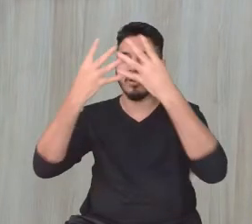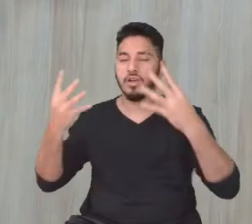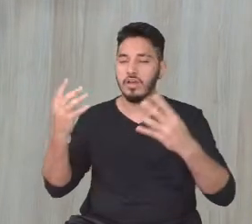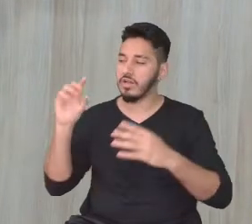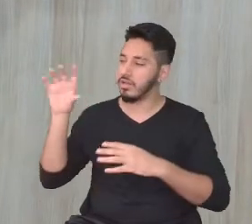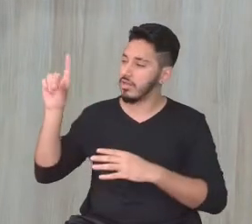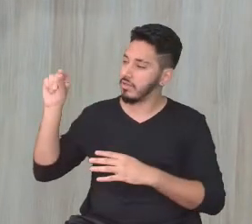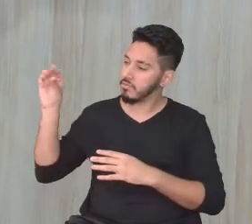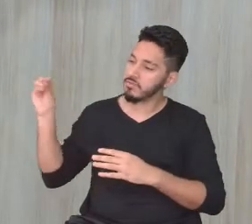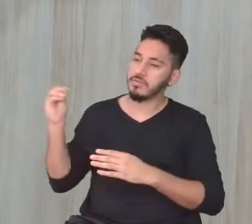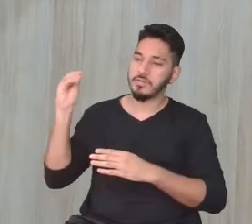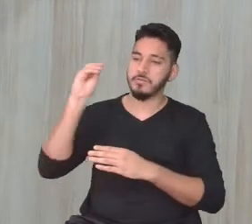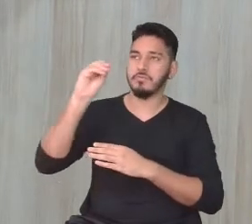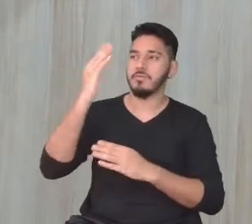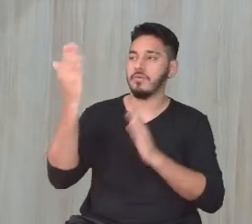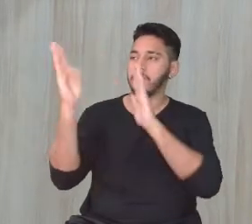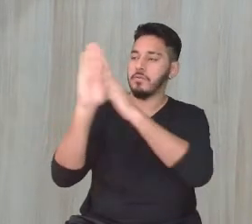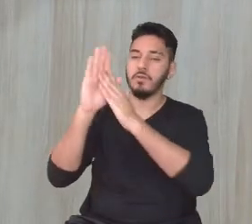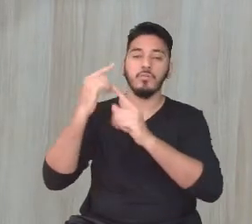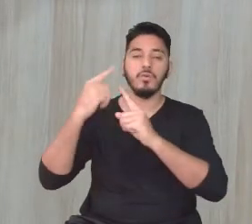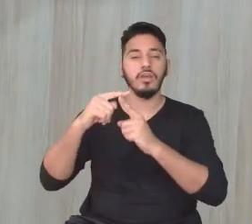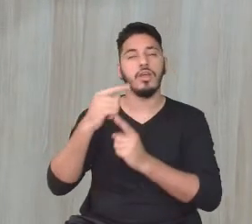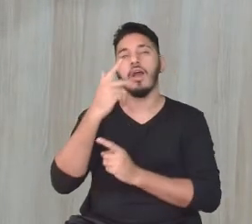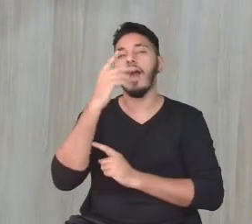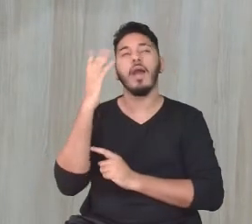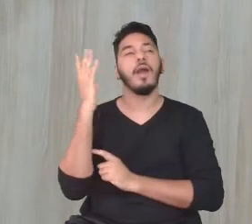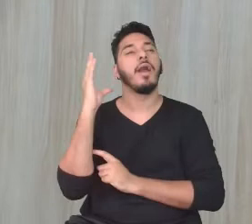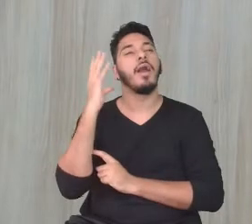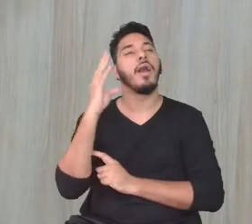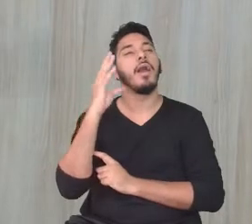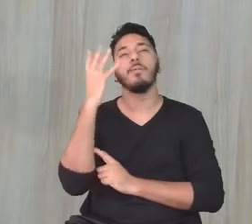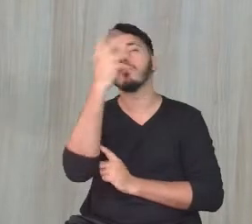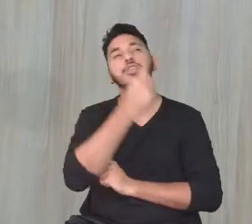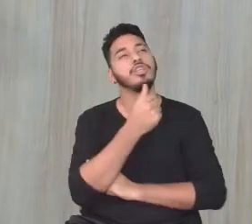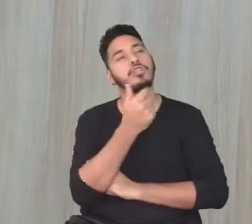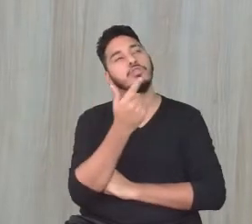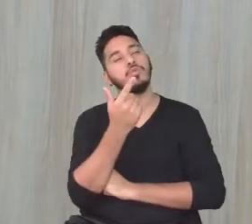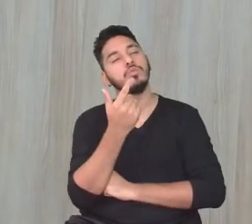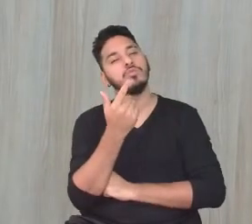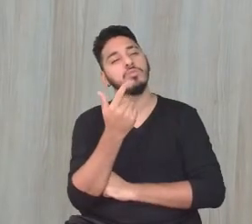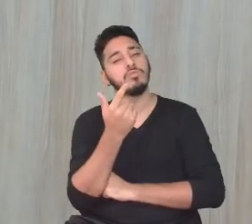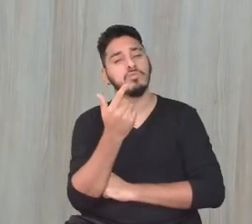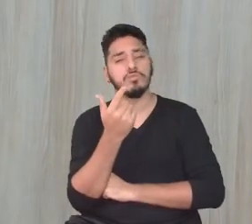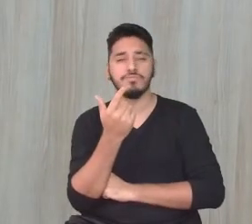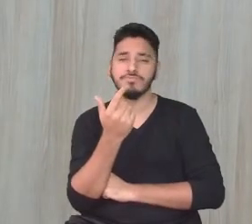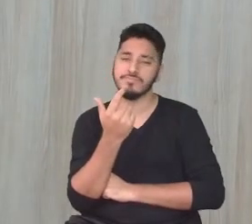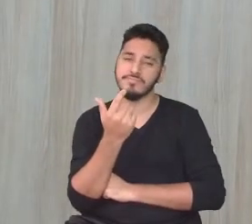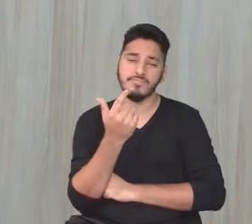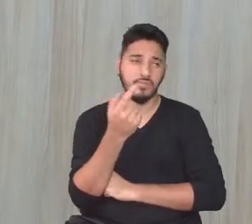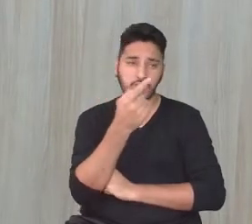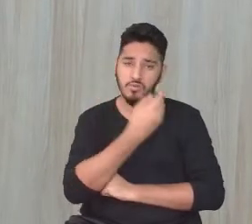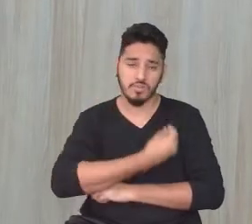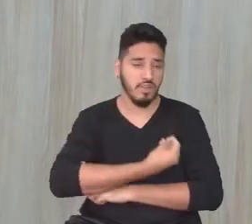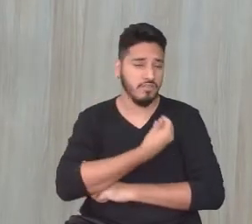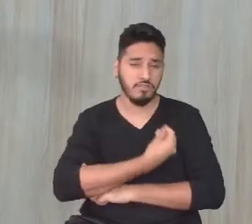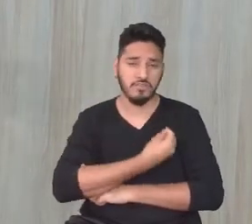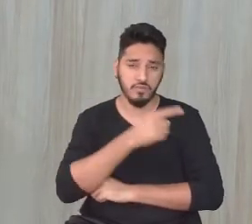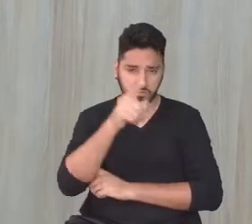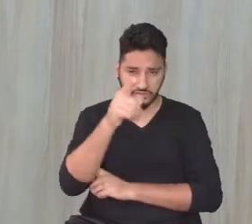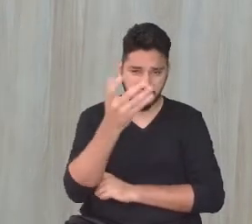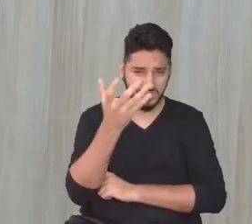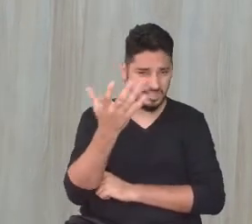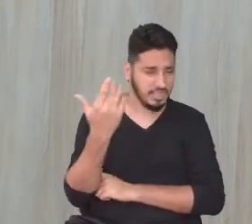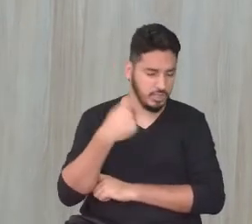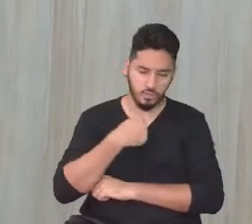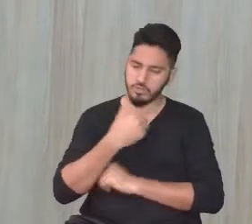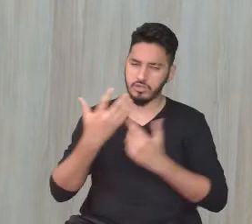na gaiola no terraço porque acha bonito canto não está deixando a levar o vivendo saber que você querer